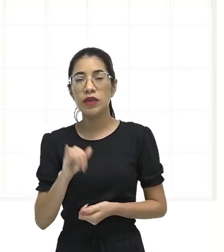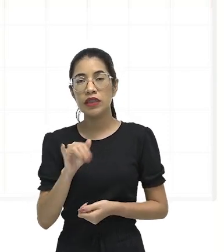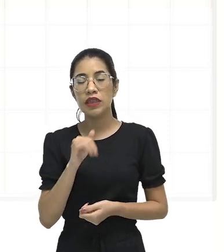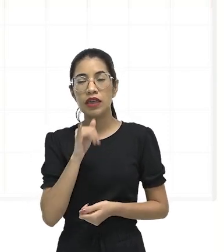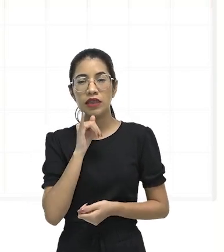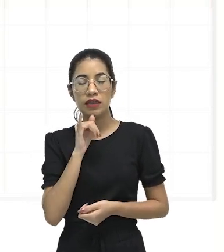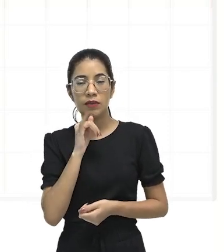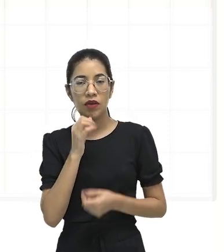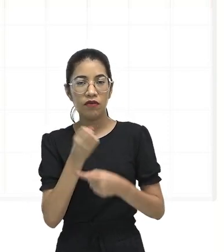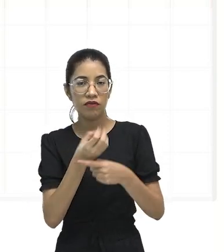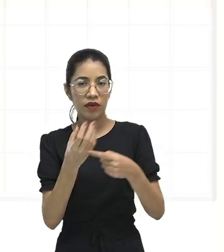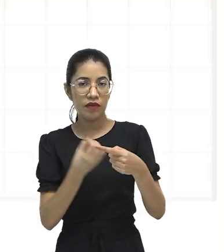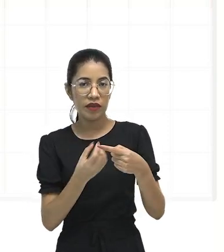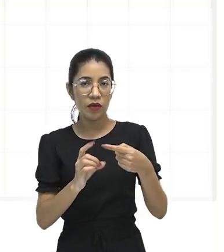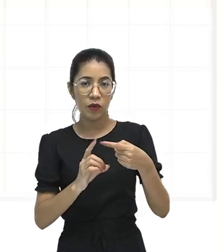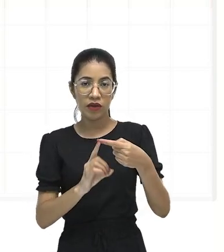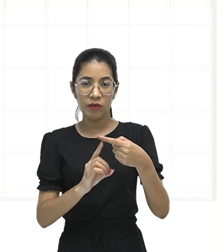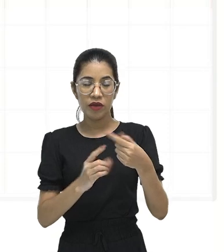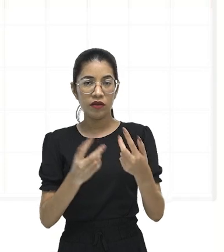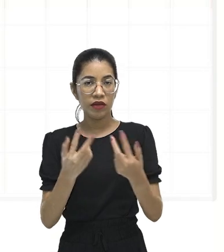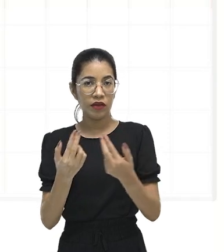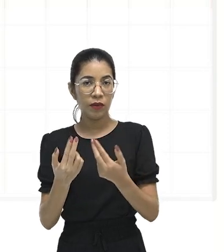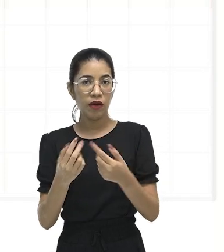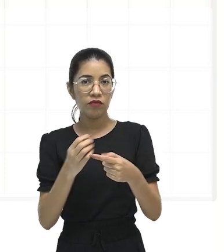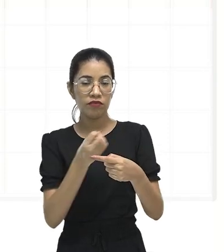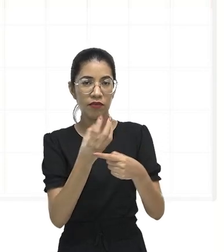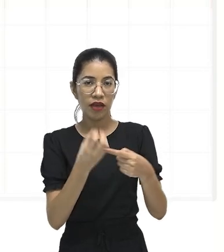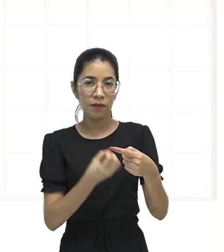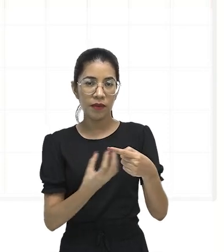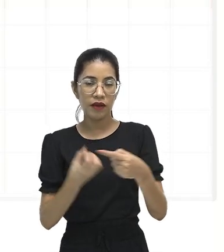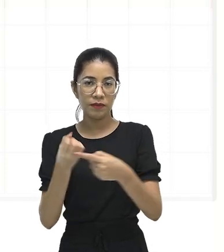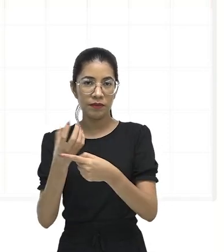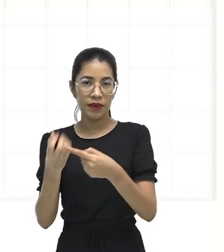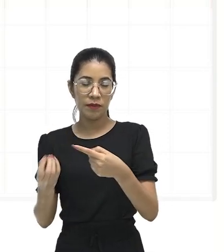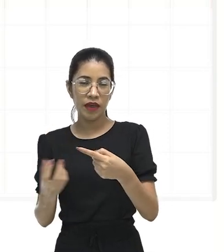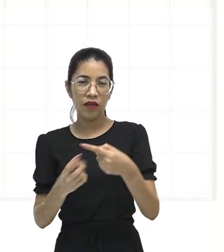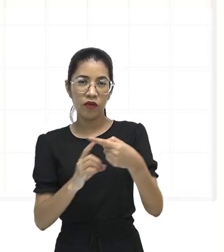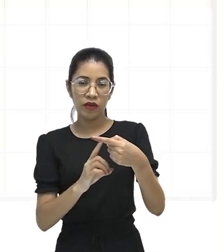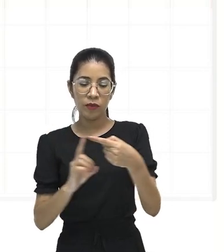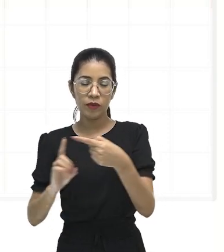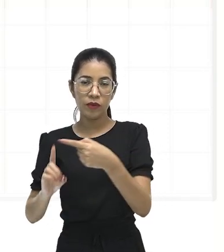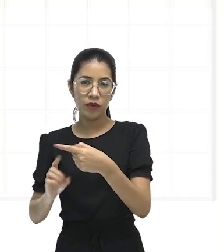mesmo denominador, então o denominador você já sabe, é a parte de baixo da fração, tá?